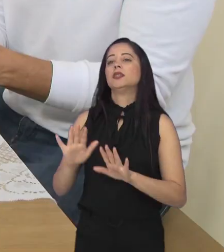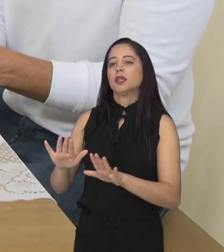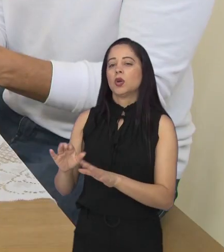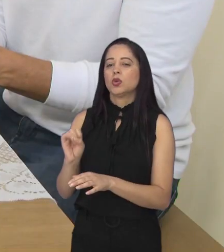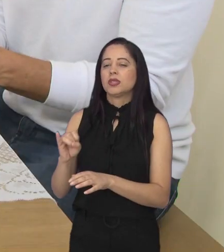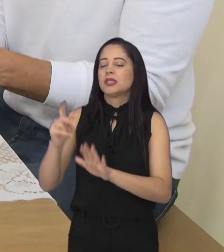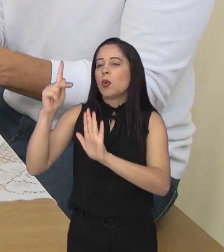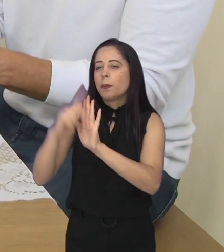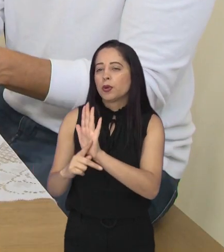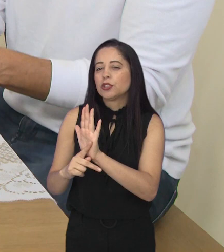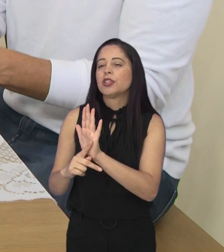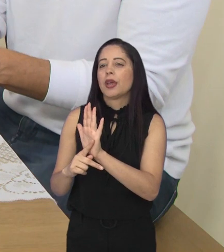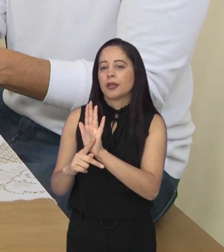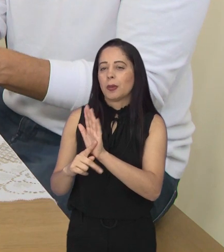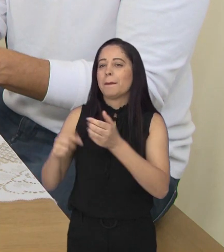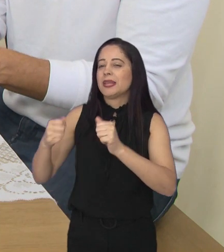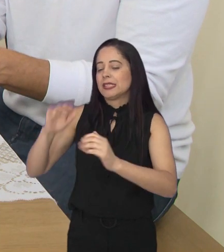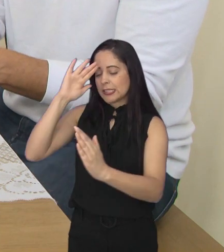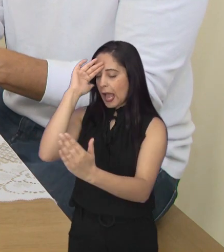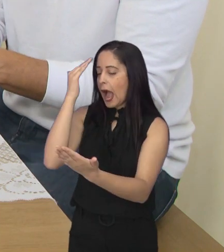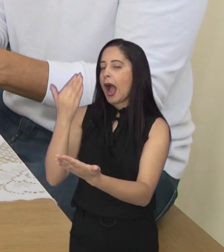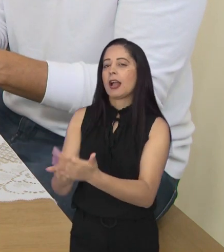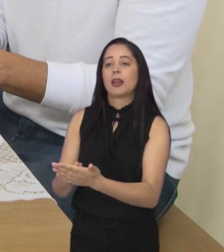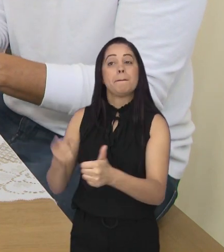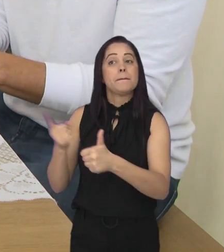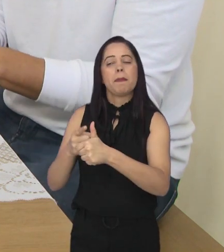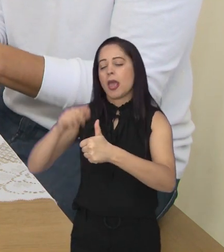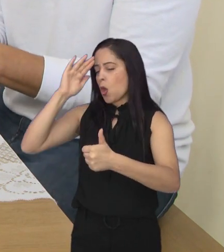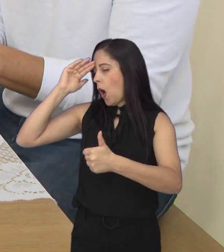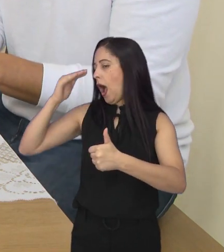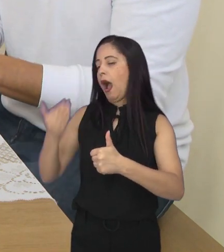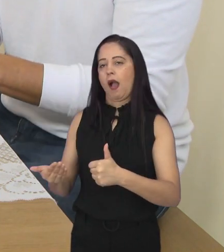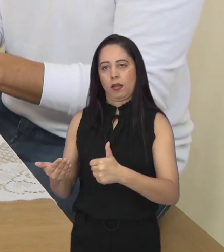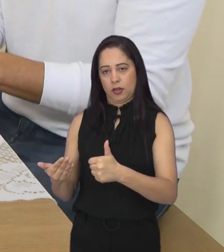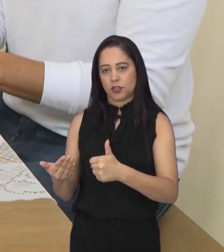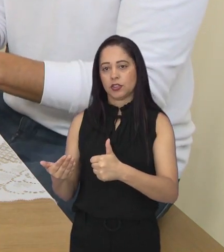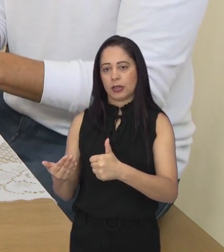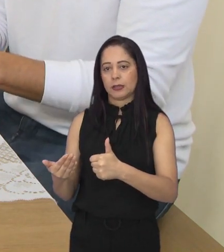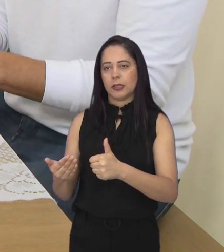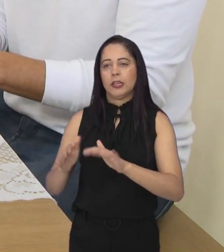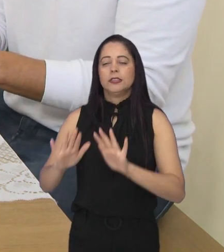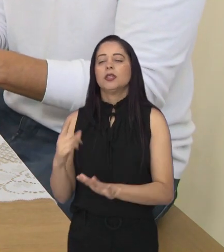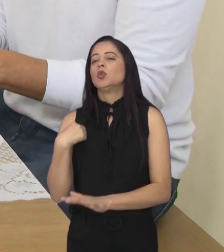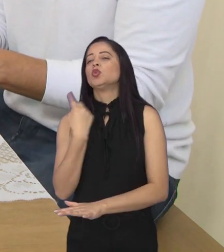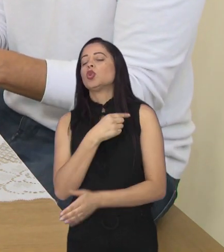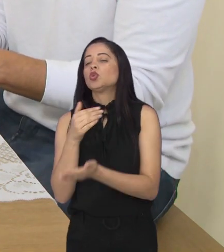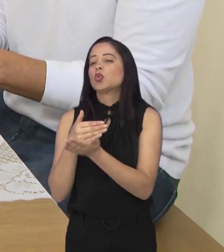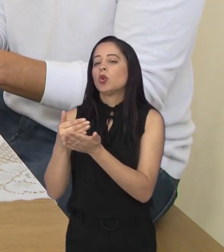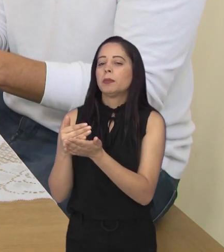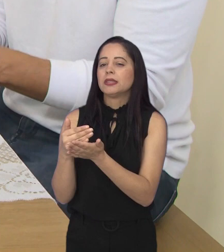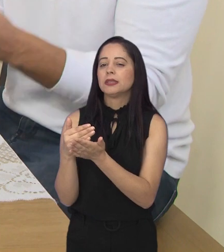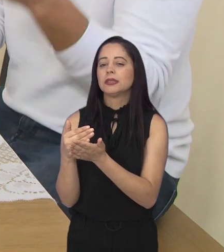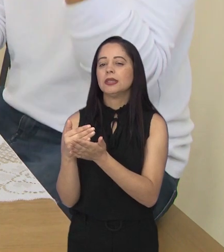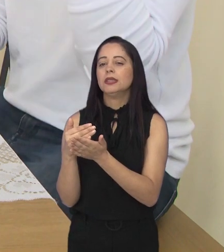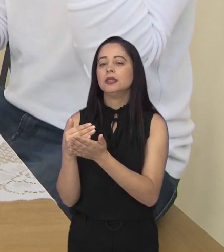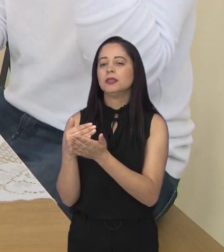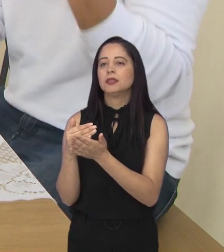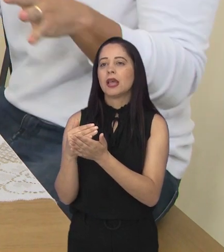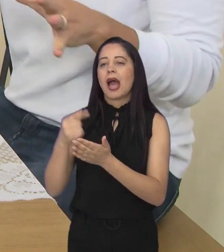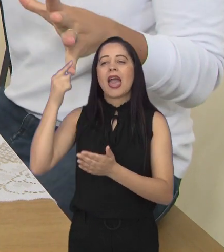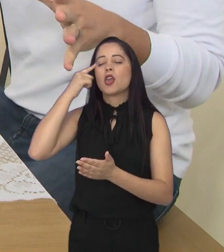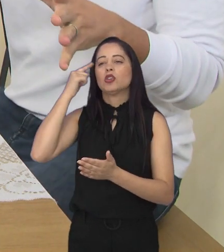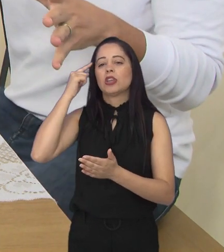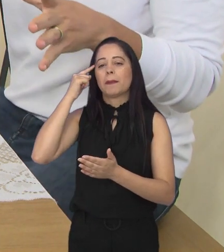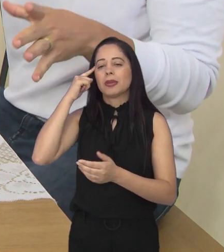seja, a gente tem que acreditar. Primeiro passo, a gente tem que acreditar. Então, quando nós começamos a vender, a gente já visualizava